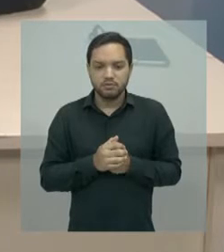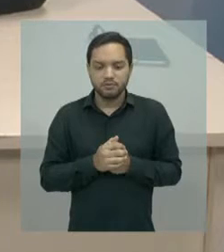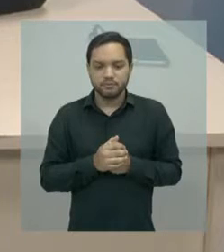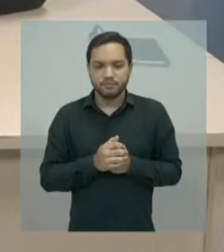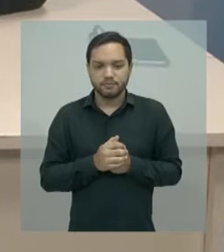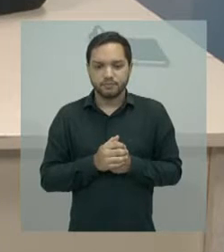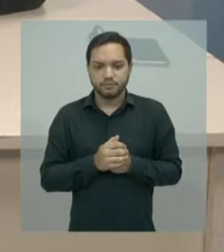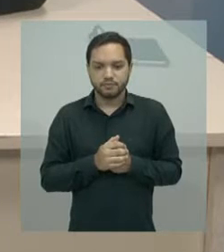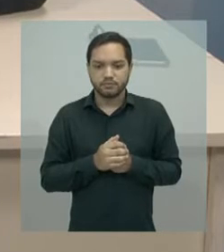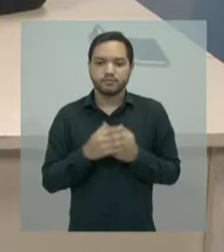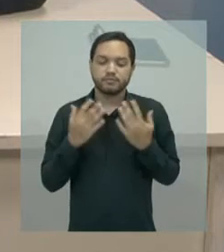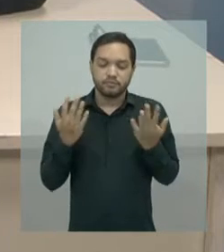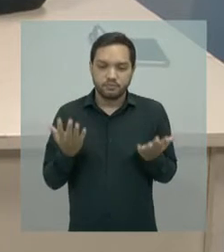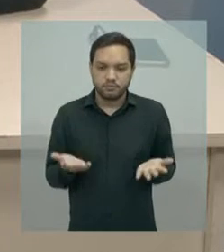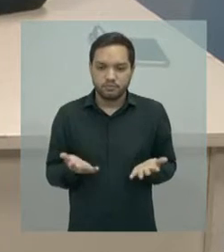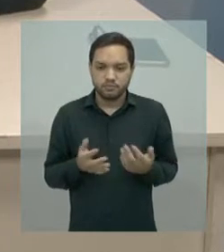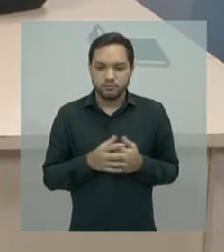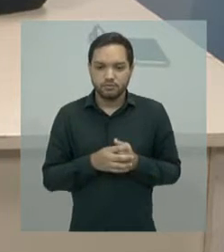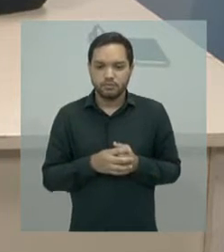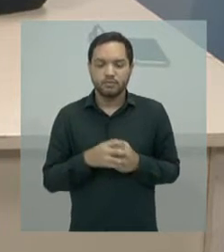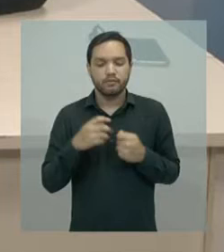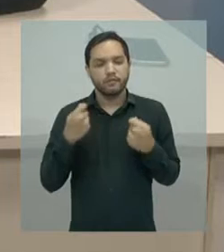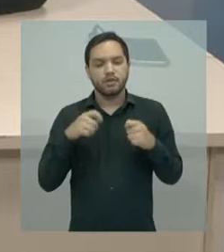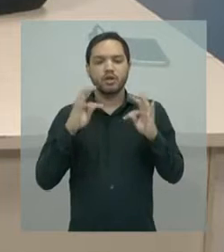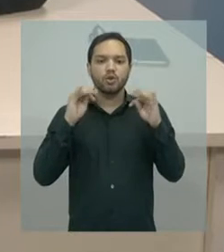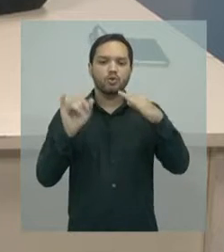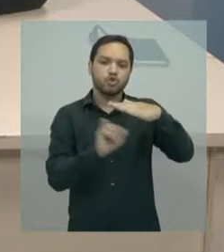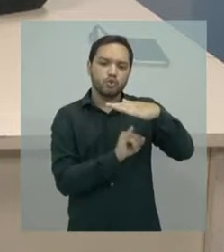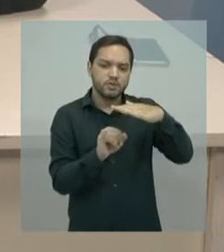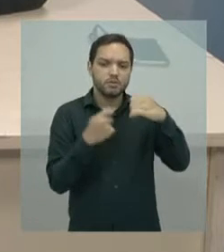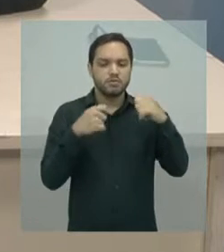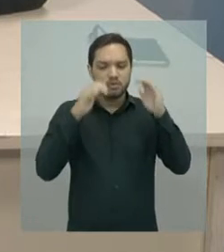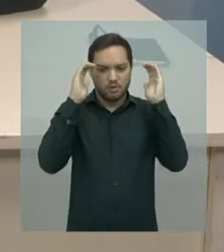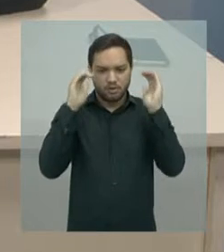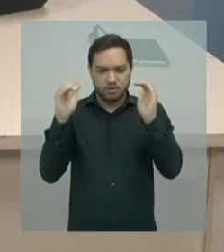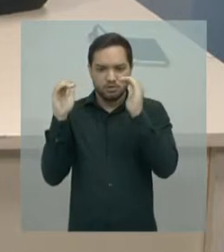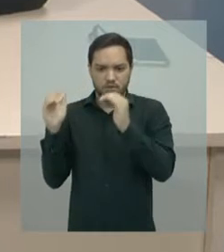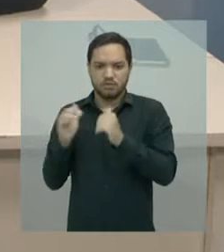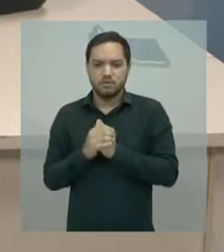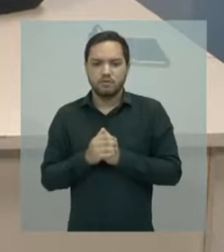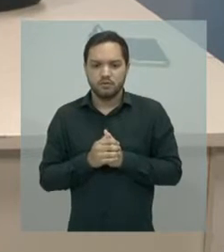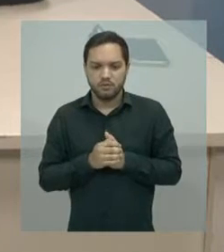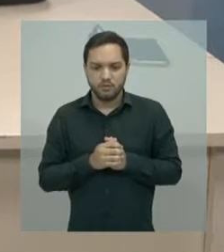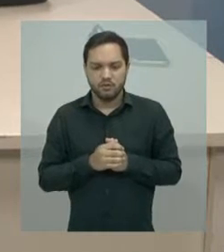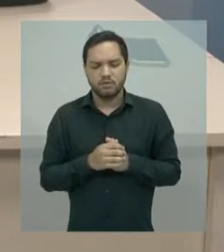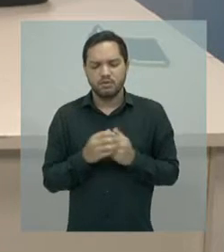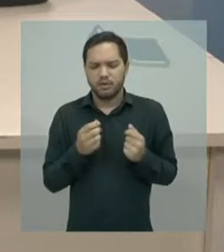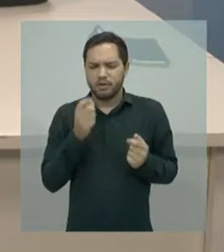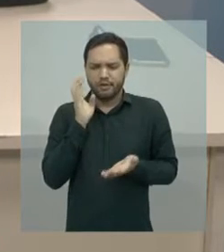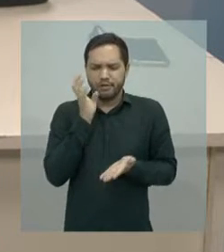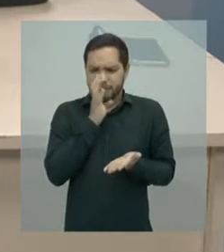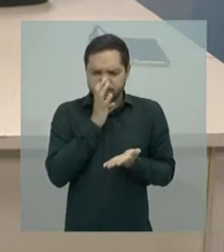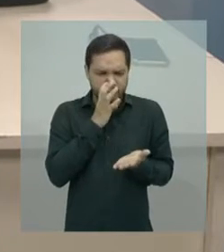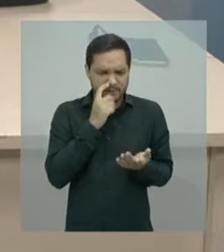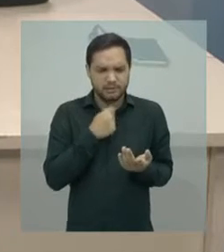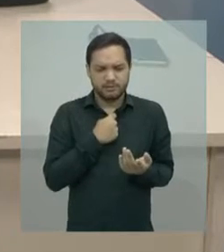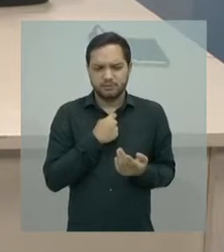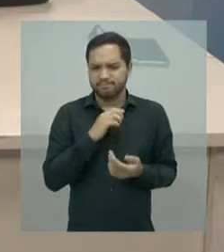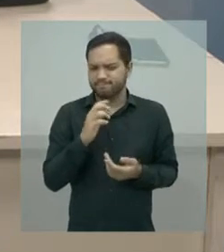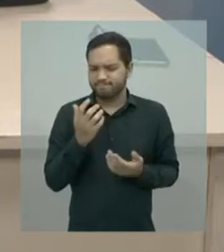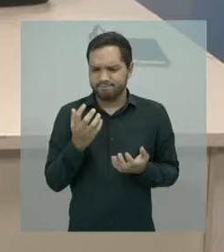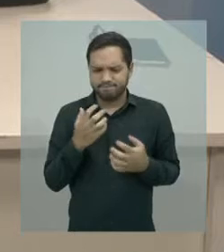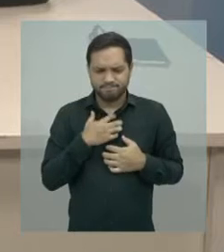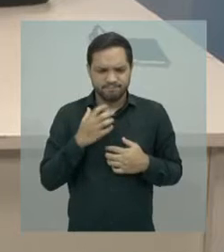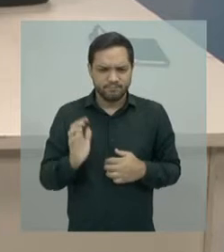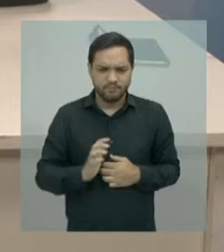respeitada, né? Rapaz, todos têm que ser respeitados. Agora, deputado, a democracia é isso. Eu vejo essas coisas e fico horrorizado,